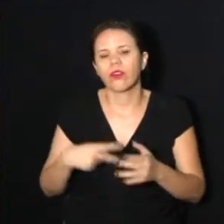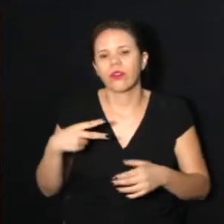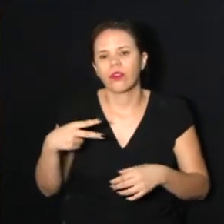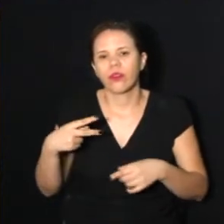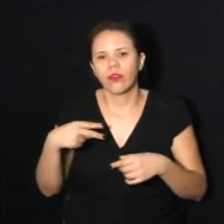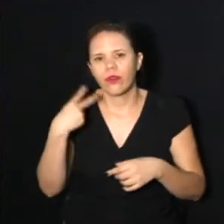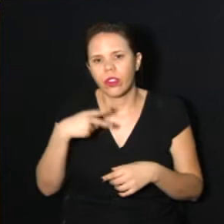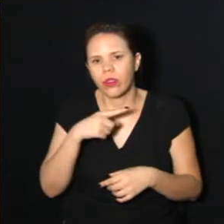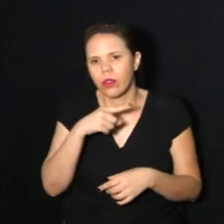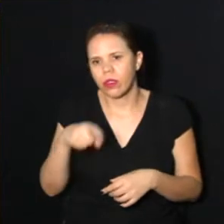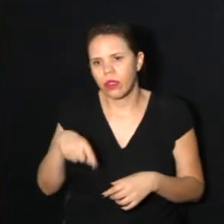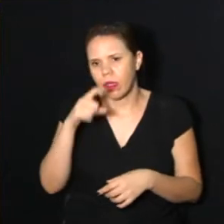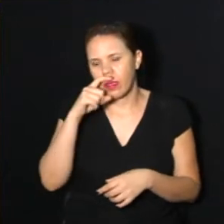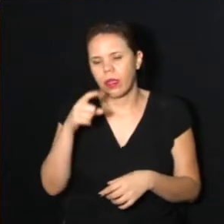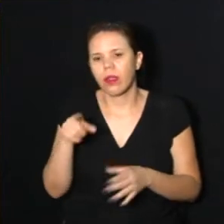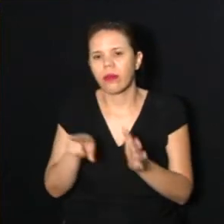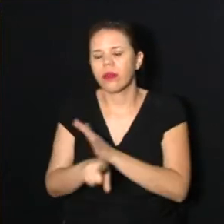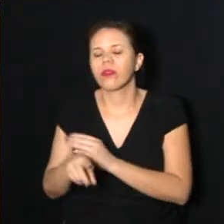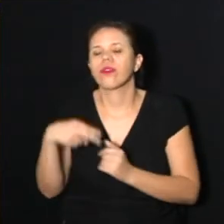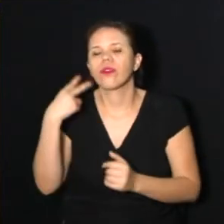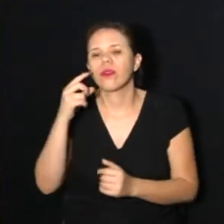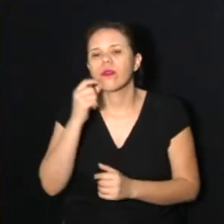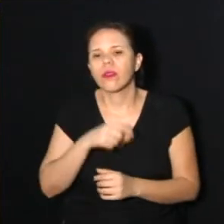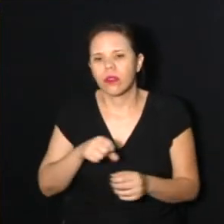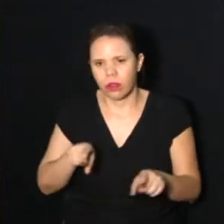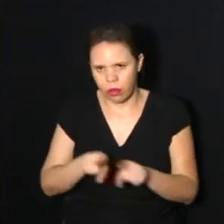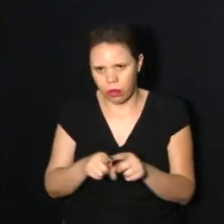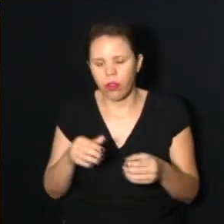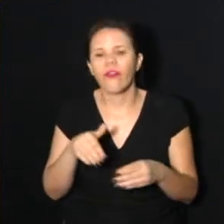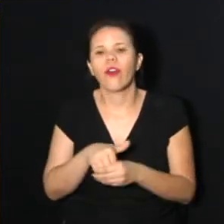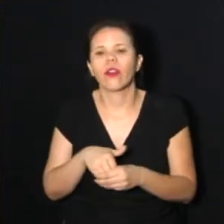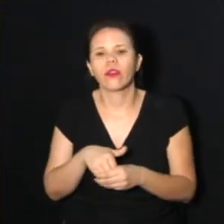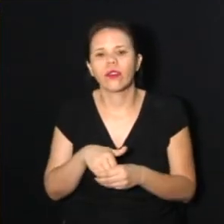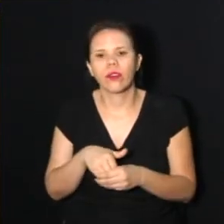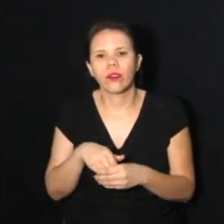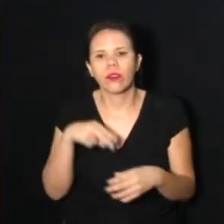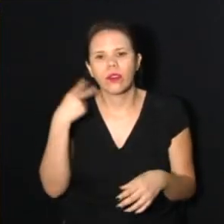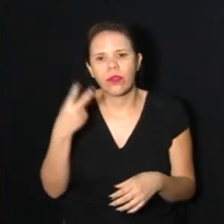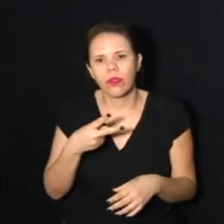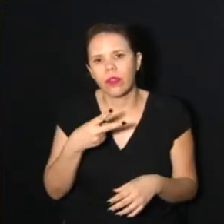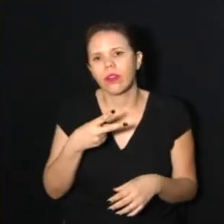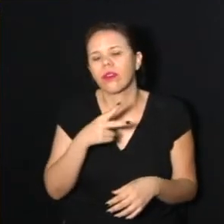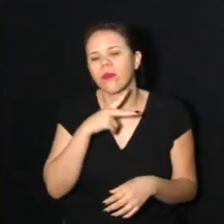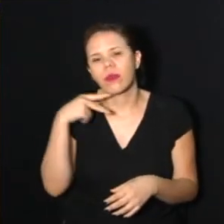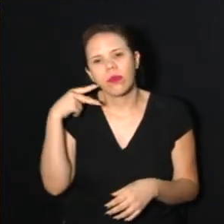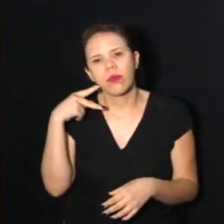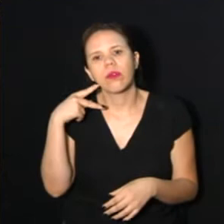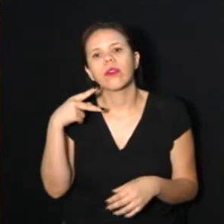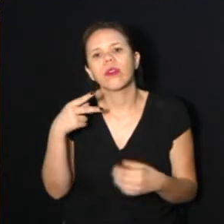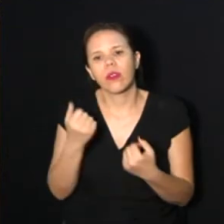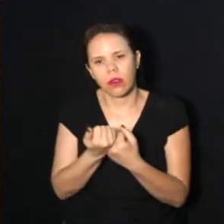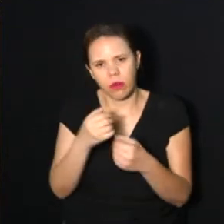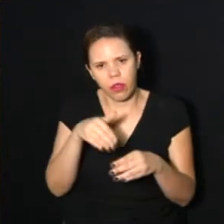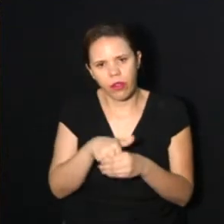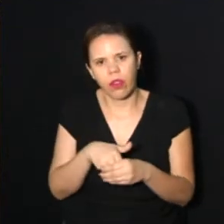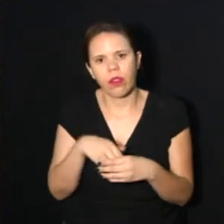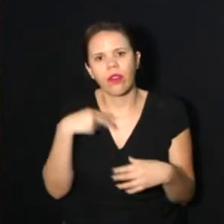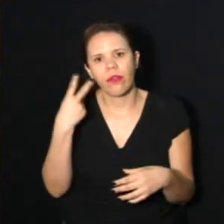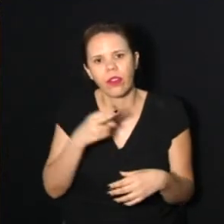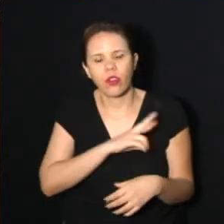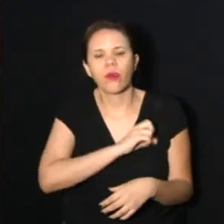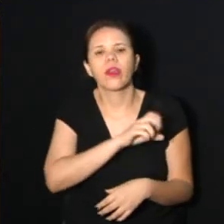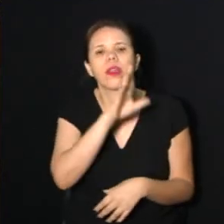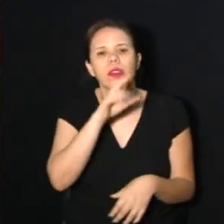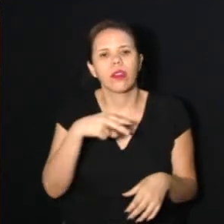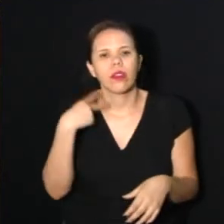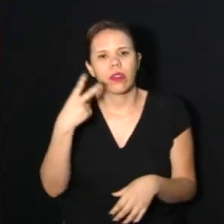Silva. Eu acompanho, senhor presidente. Vereador Pirmínio Monteiro. Acompanho, relator. Vereador Rubens Gás. Também acompanho, senhor presidente.